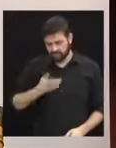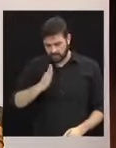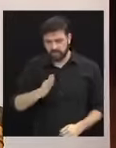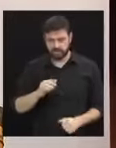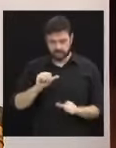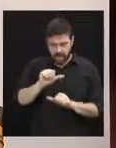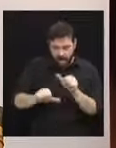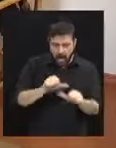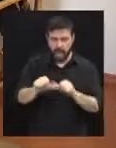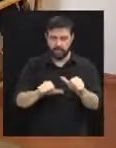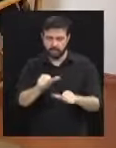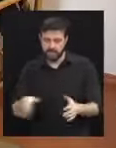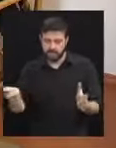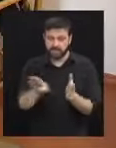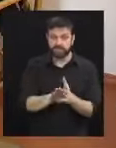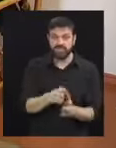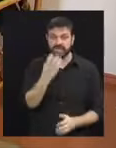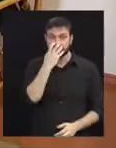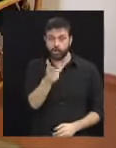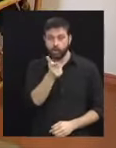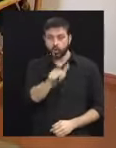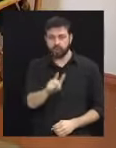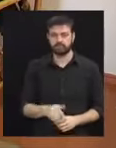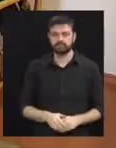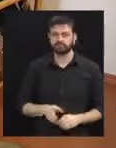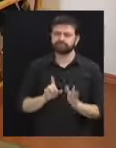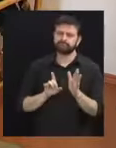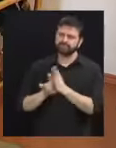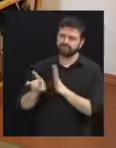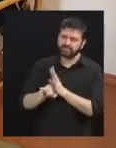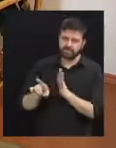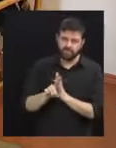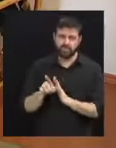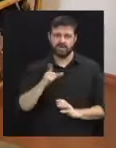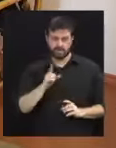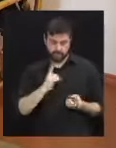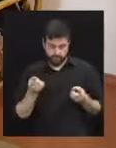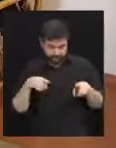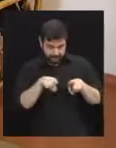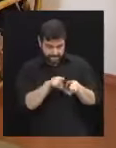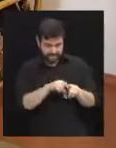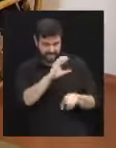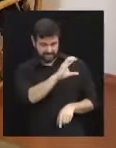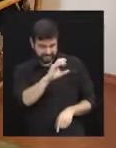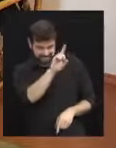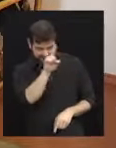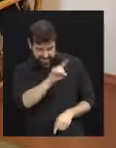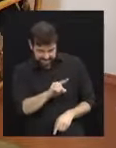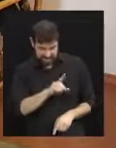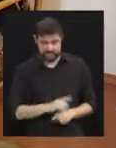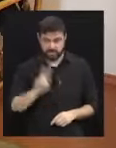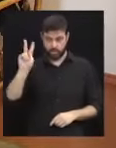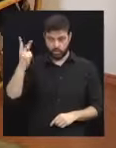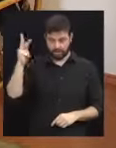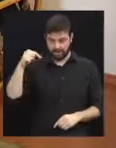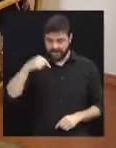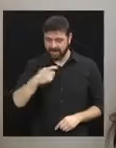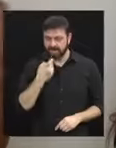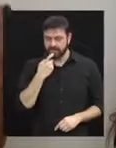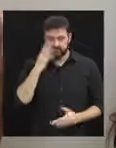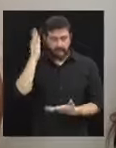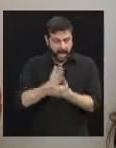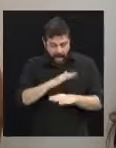mudar a rotatividade, né? Você falou que está com uma parceria, então, com o CCZ de Hortolândia. Hoje, Campinas não tem mais um CCZ. Isso.